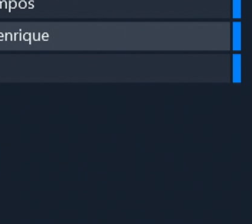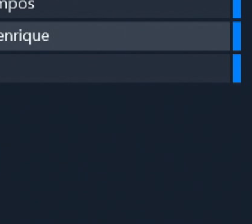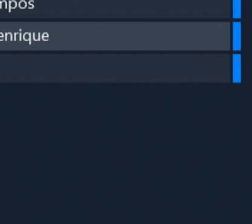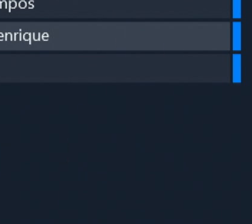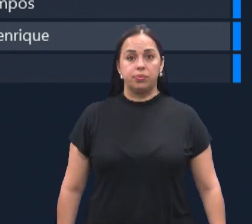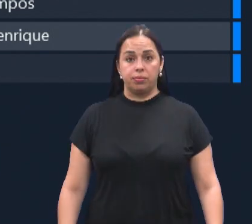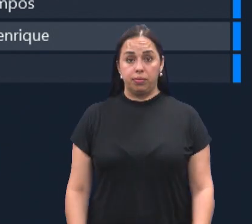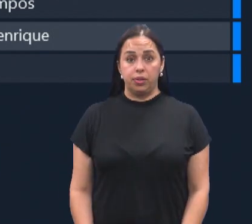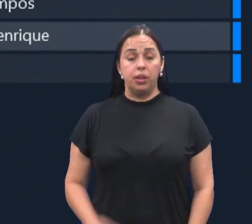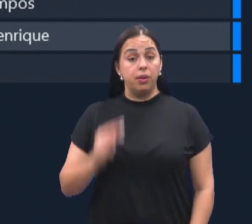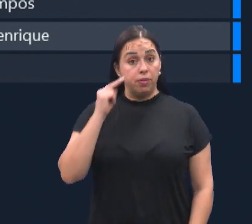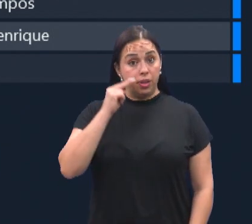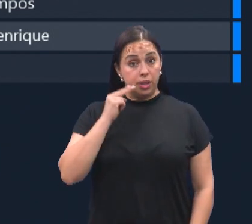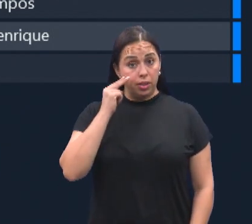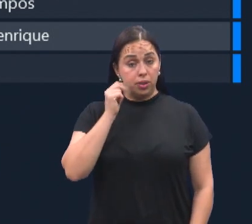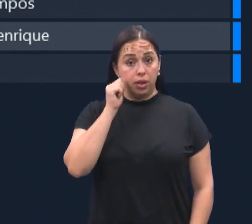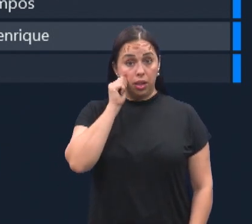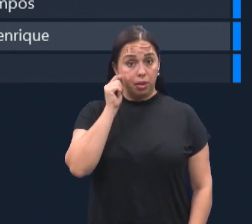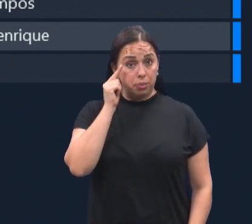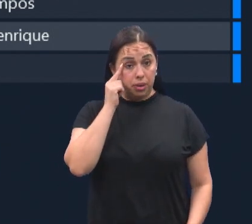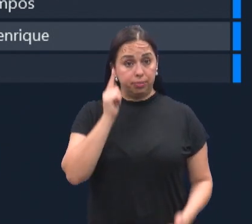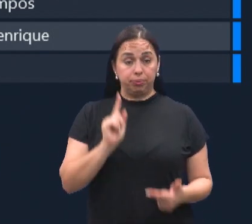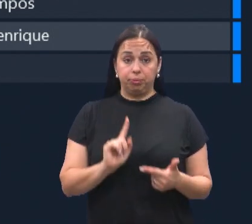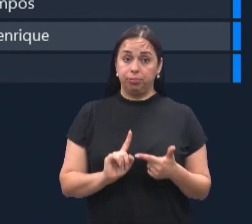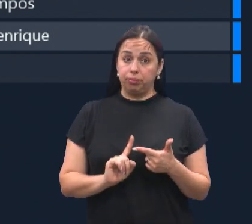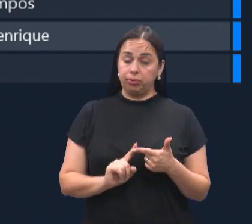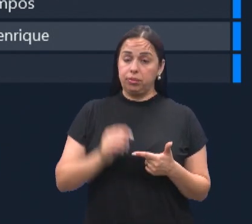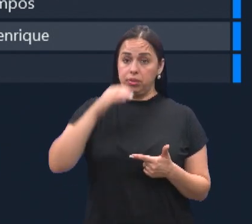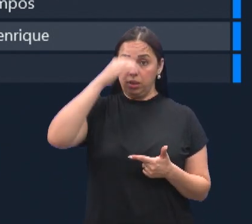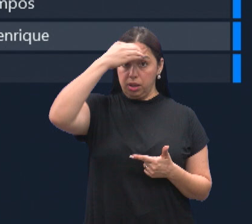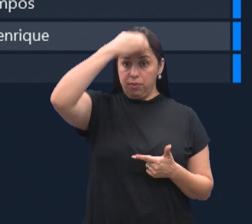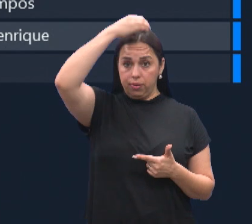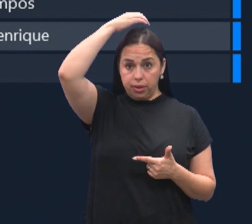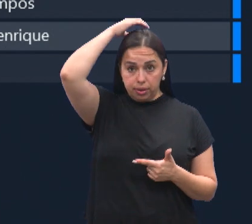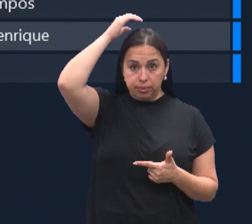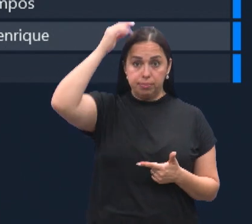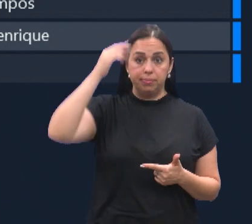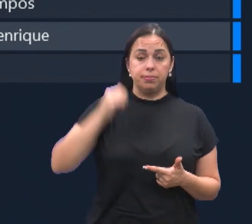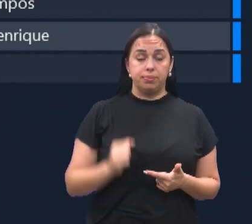Vereadora Amélia Naome, vereador Carlos Abranches.